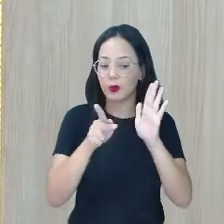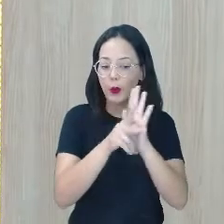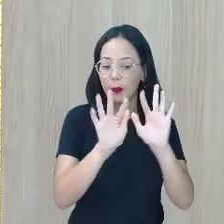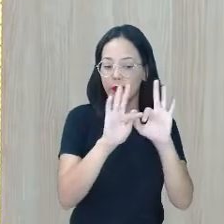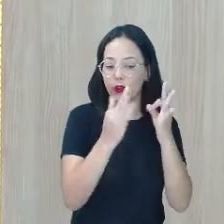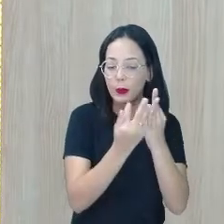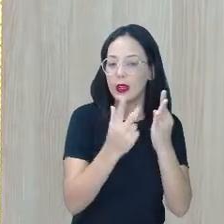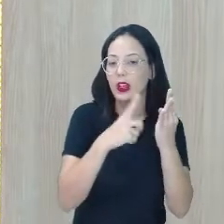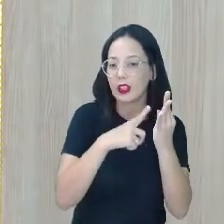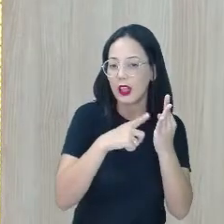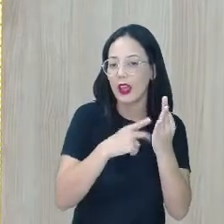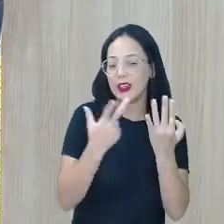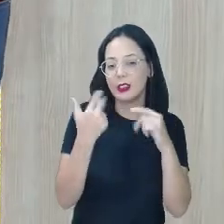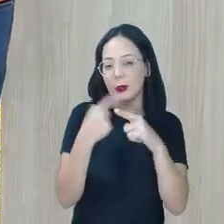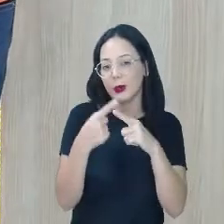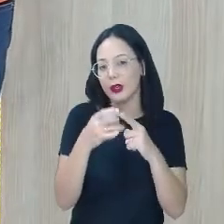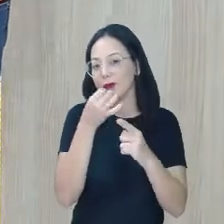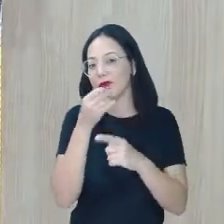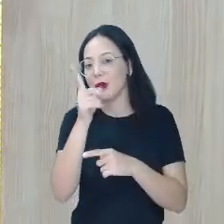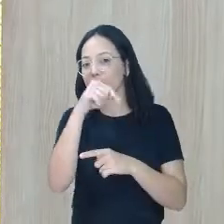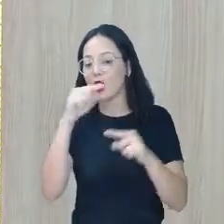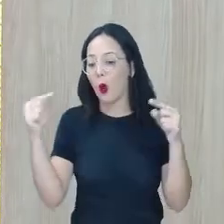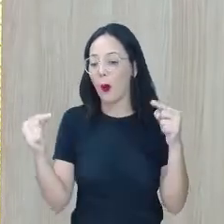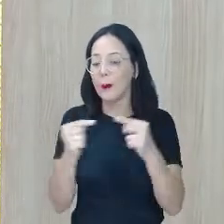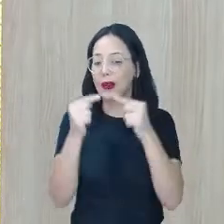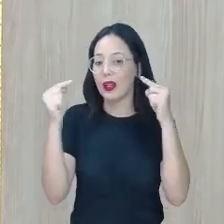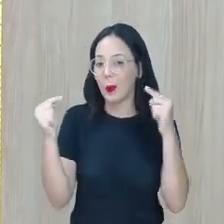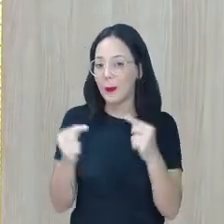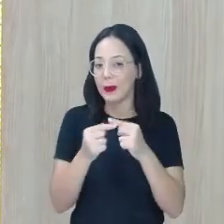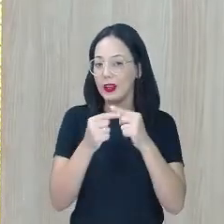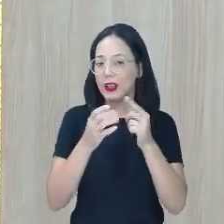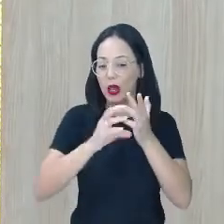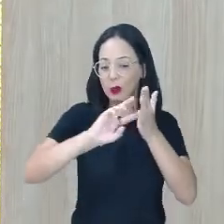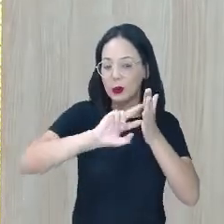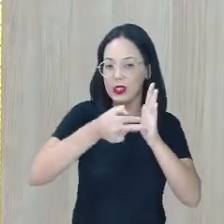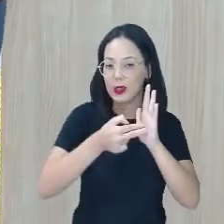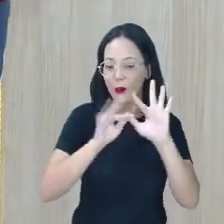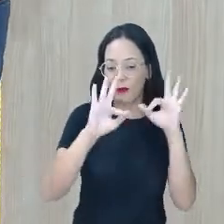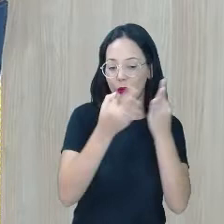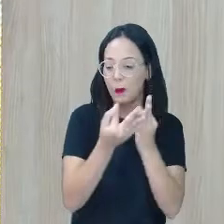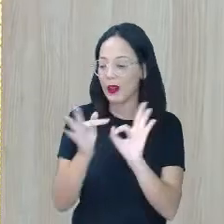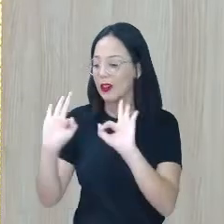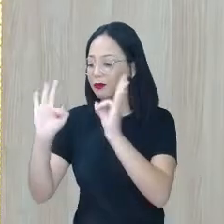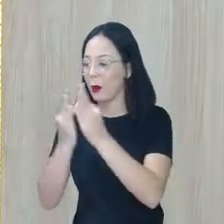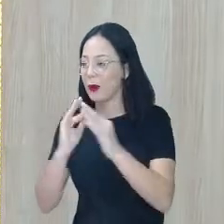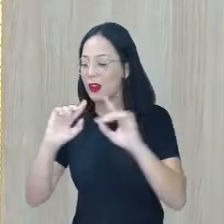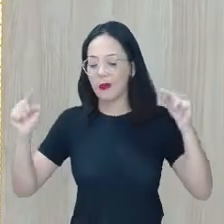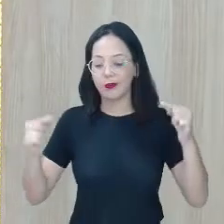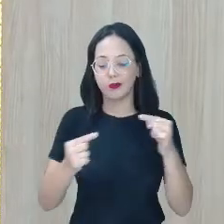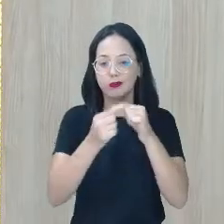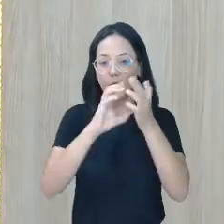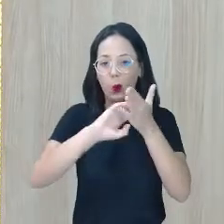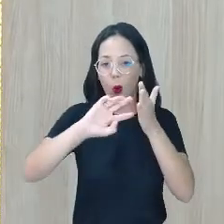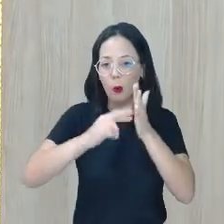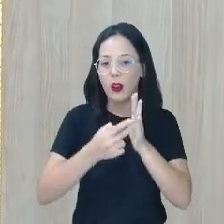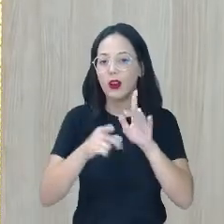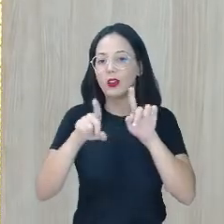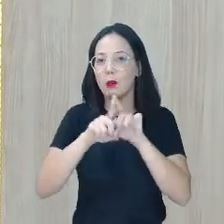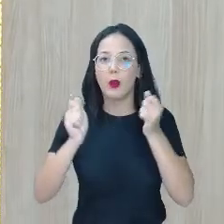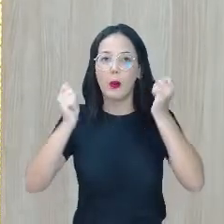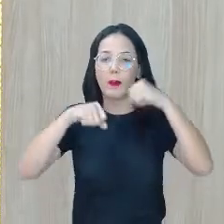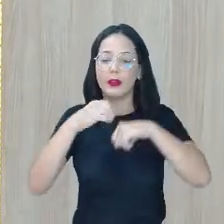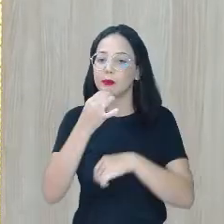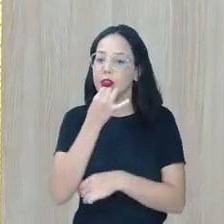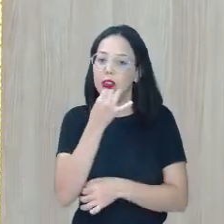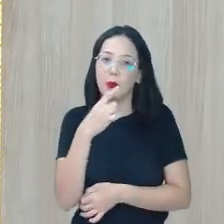família. Então, quando você combina o símbolo, né, de família com outro símbolo lá, você pode ter, por exemplo,